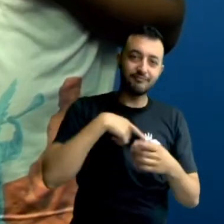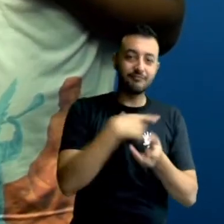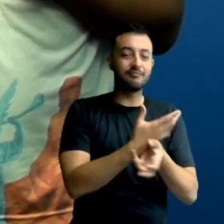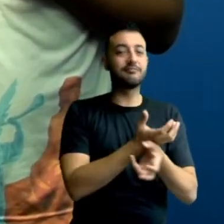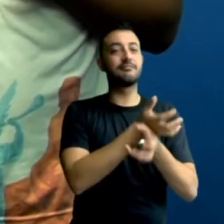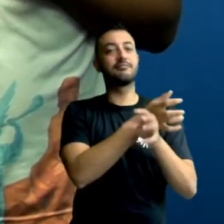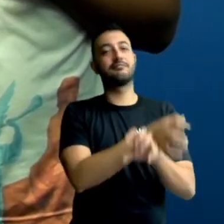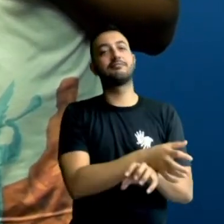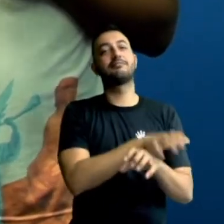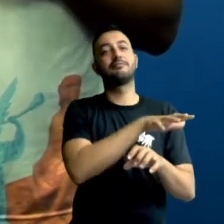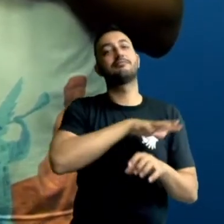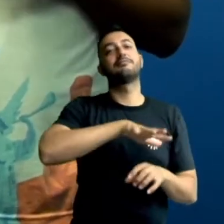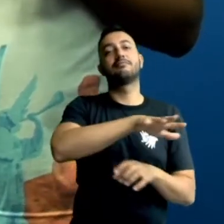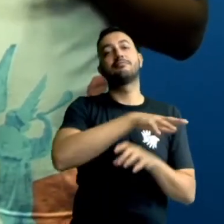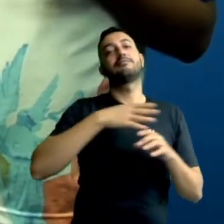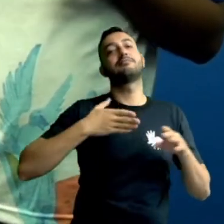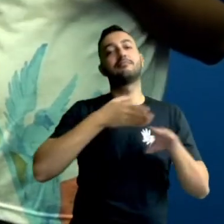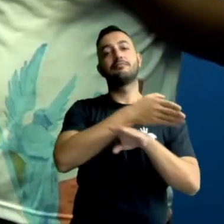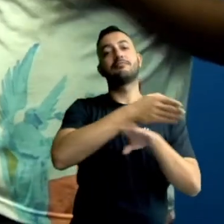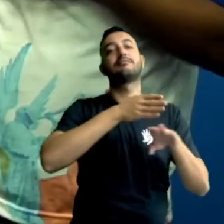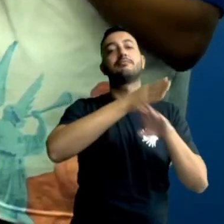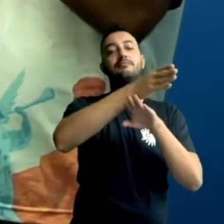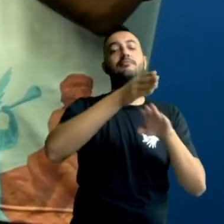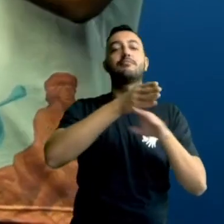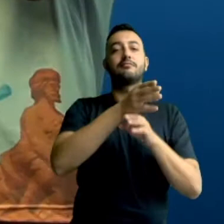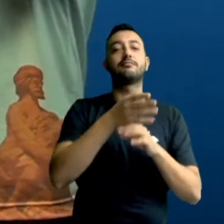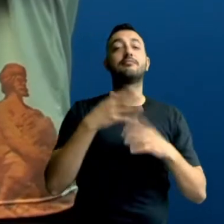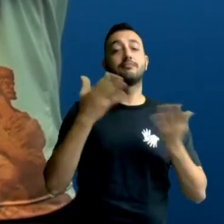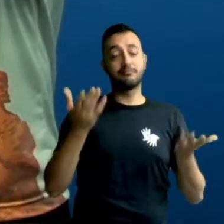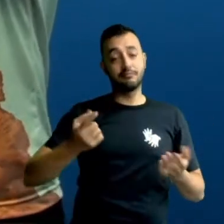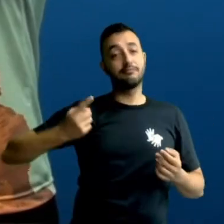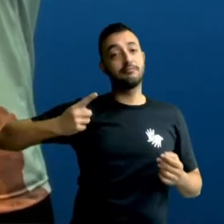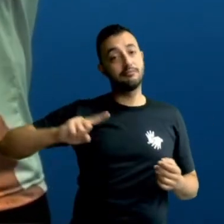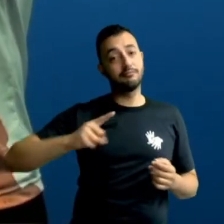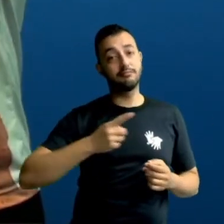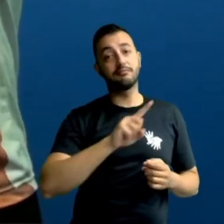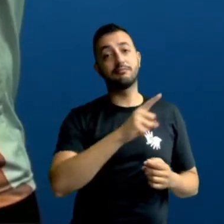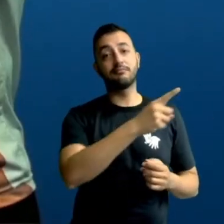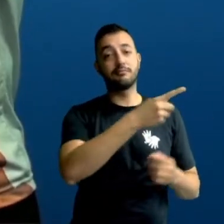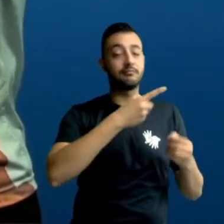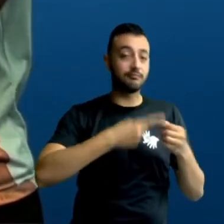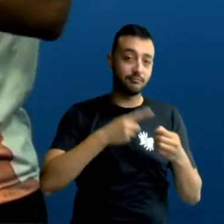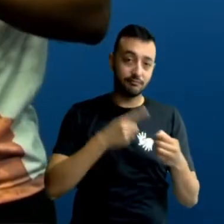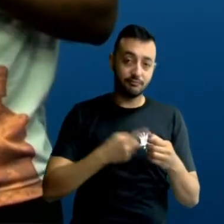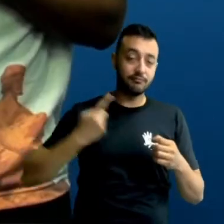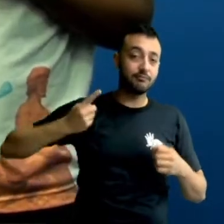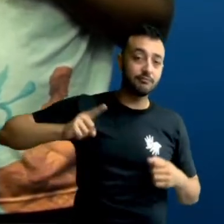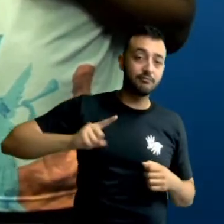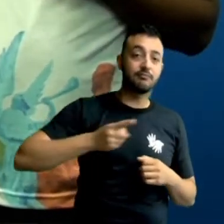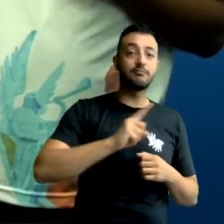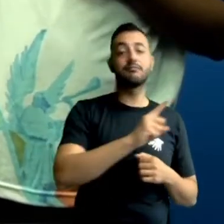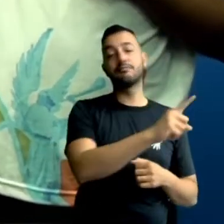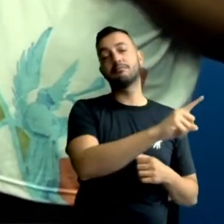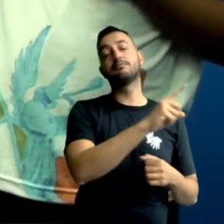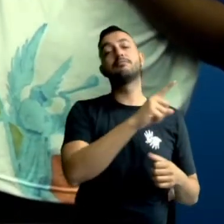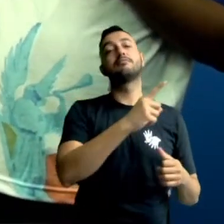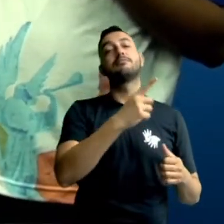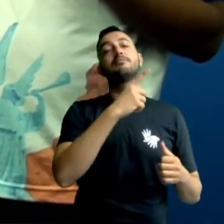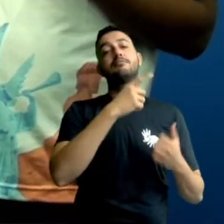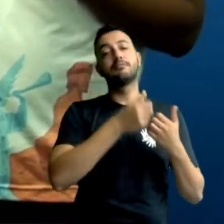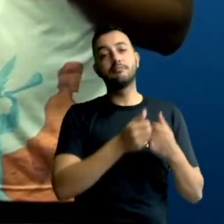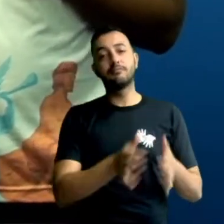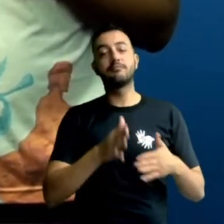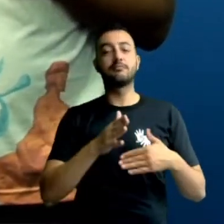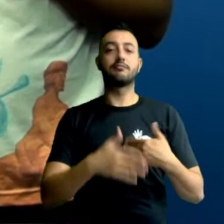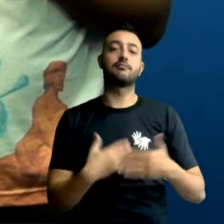que eles chamavam de sertões. E aí, nesse momento que eles vão entrando no interior do país, é que começa, né,